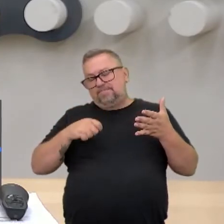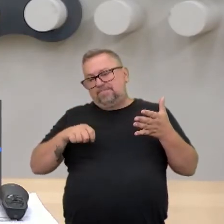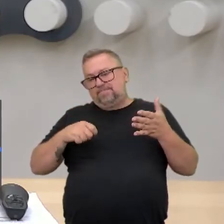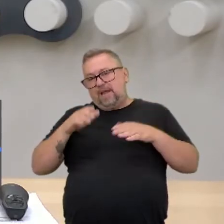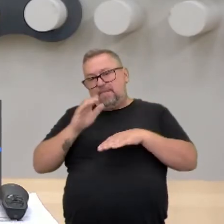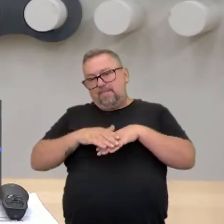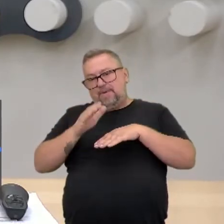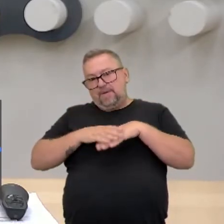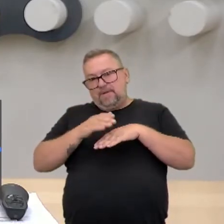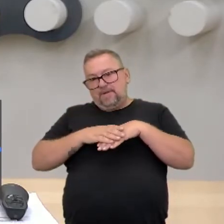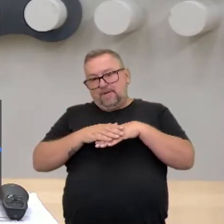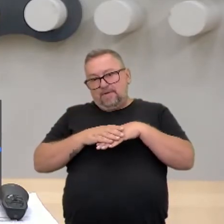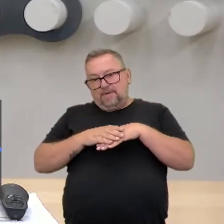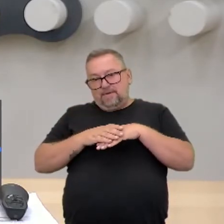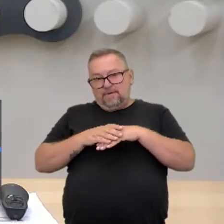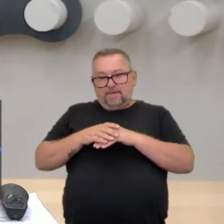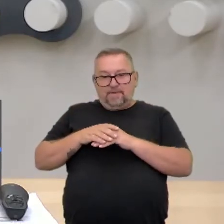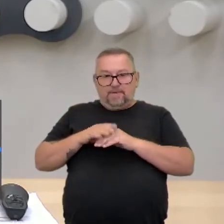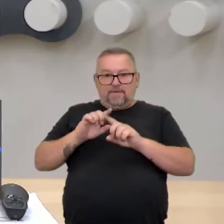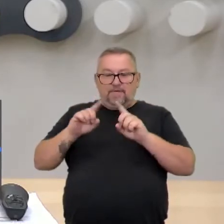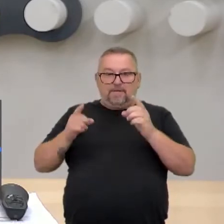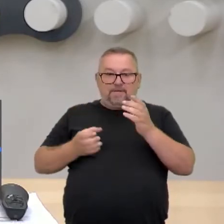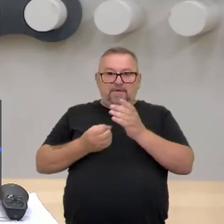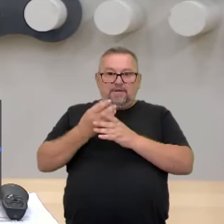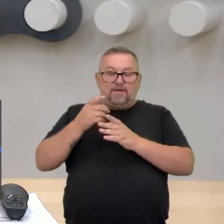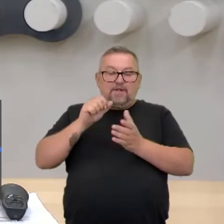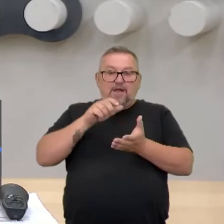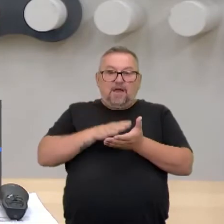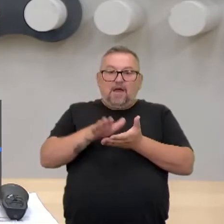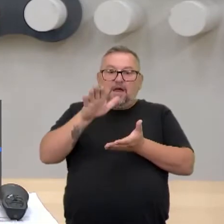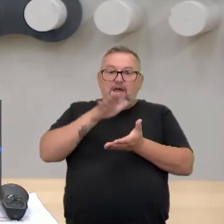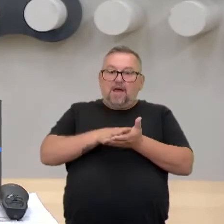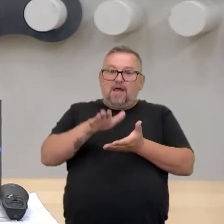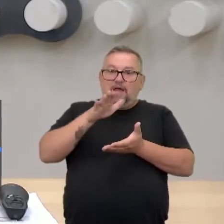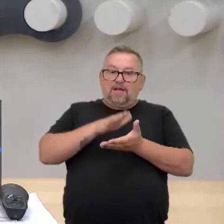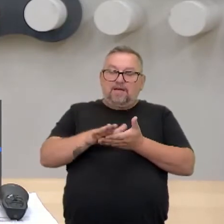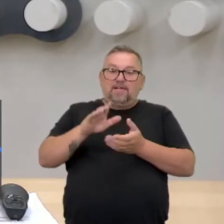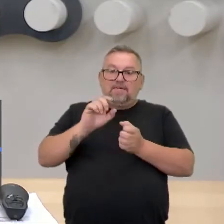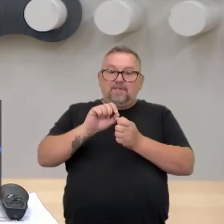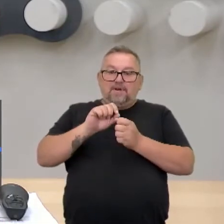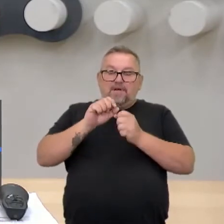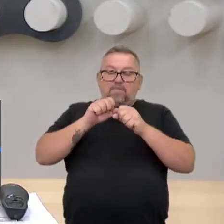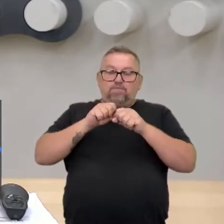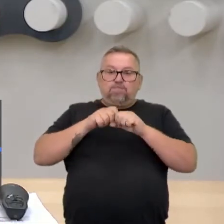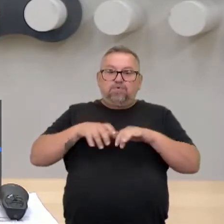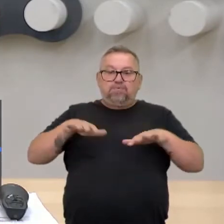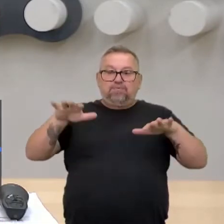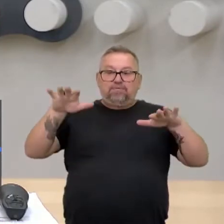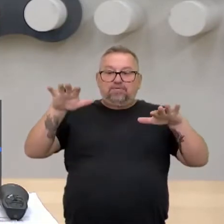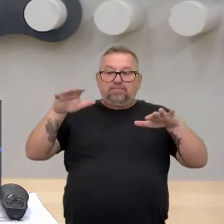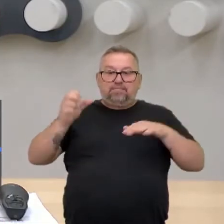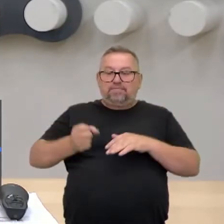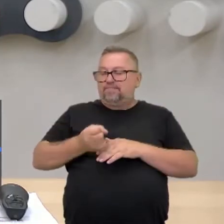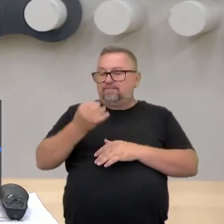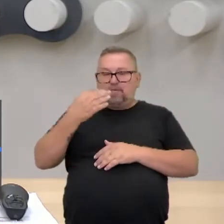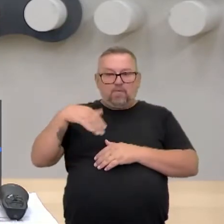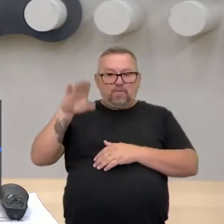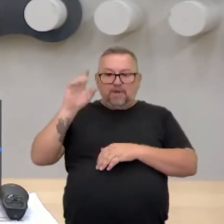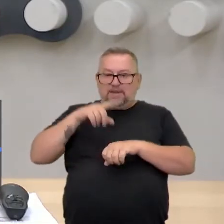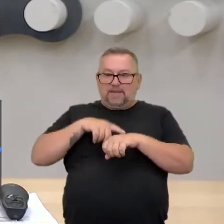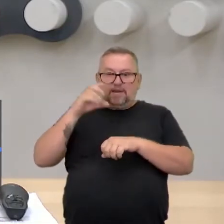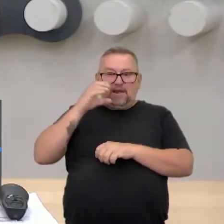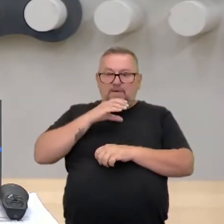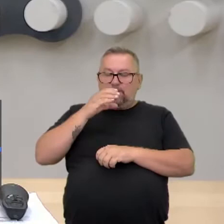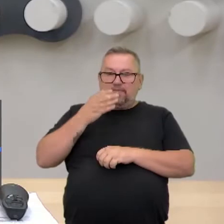pudesse ter mais um exemplar a partir da criação da Imprensa passa se passa a ser publicada né com muito